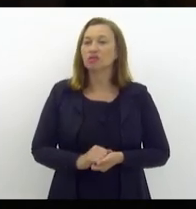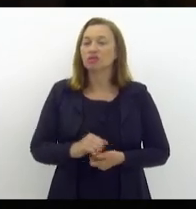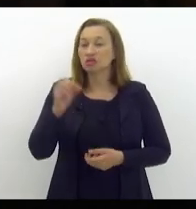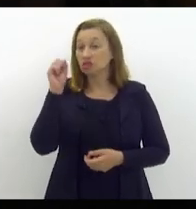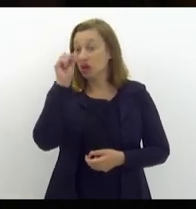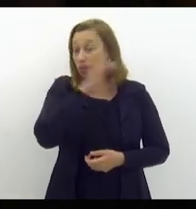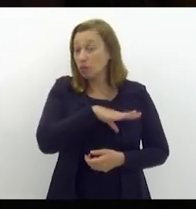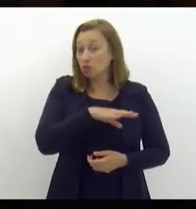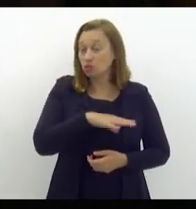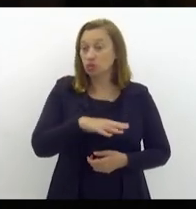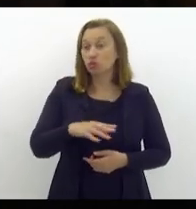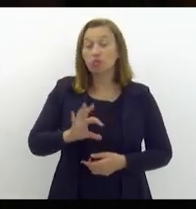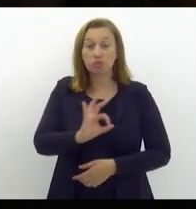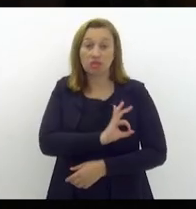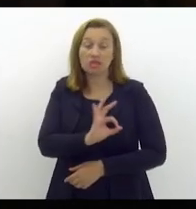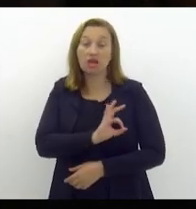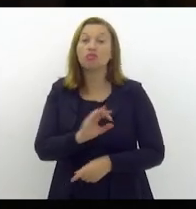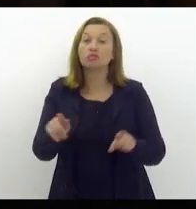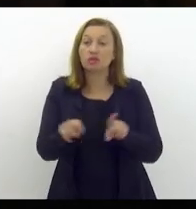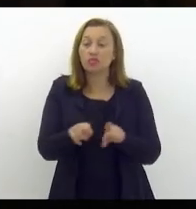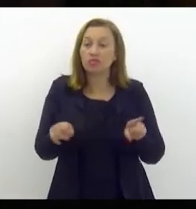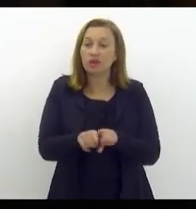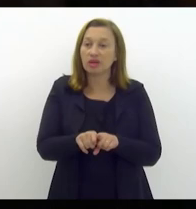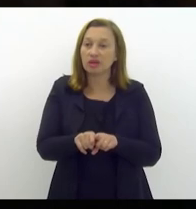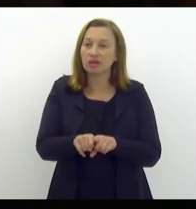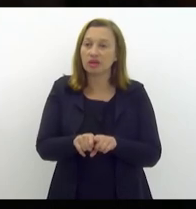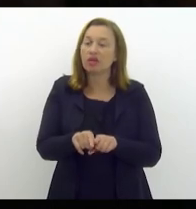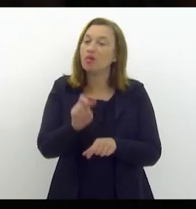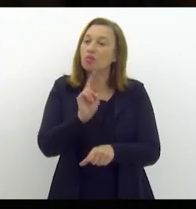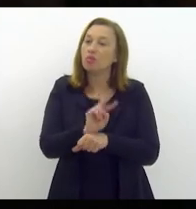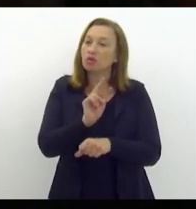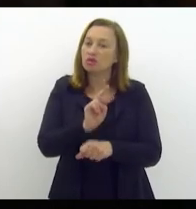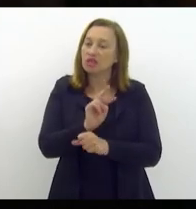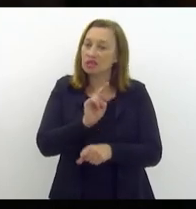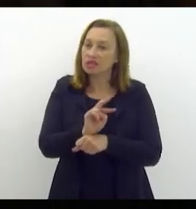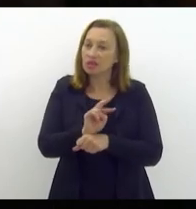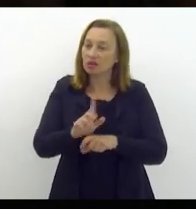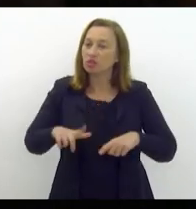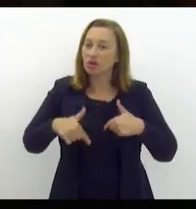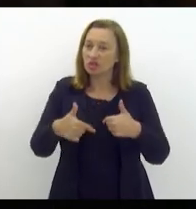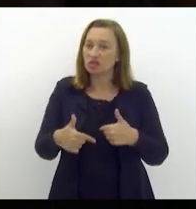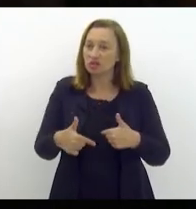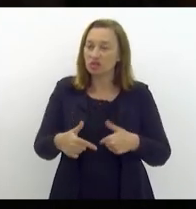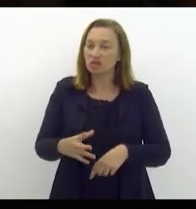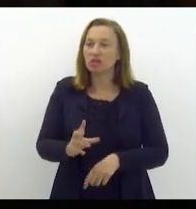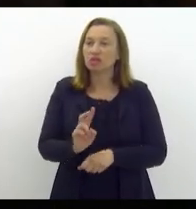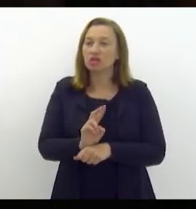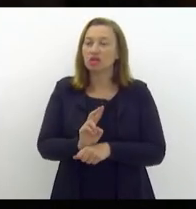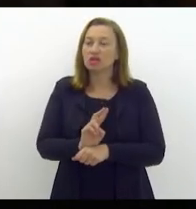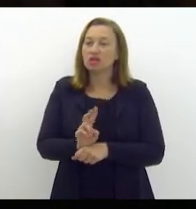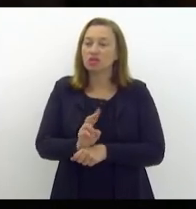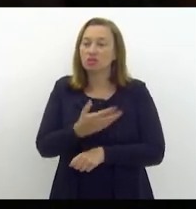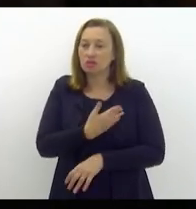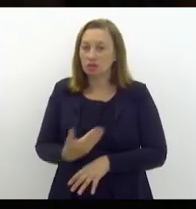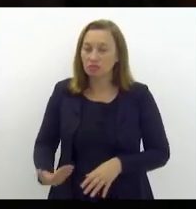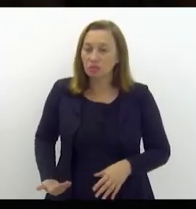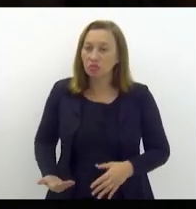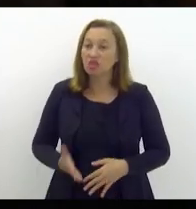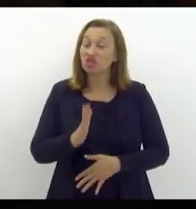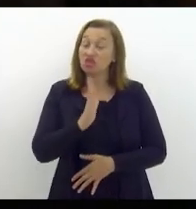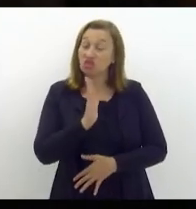abuso policial, seja também para a proteção da ação do agente de segurança pública. Isso já